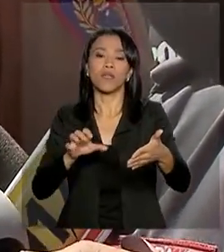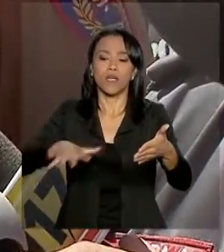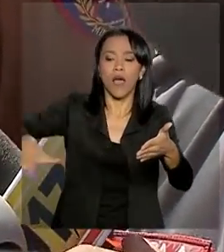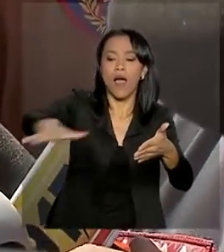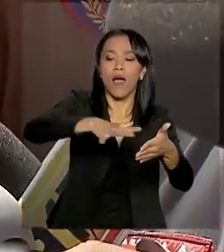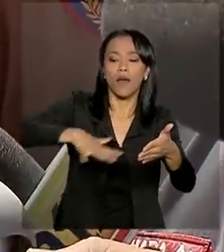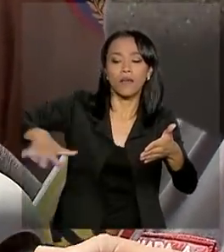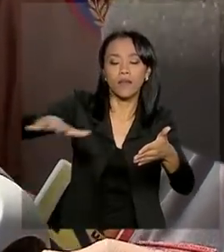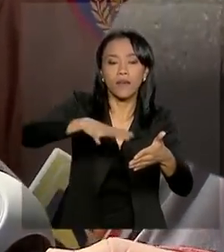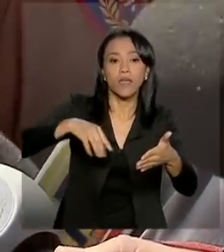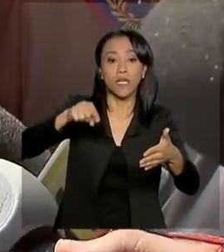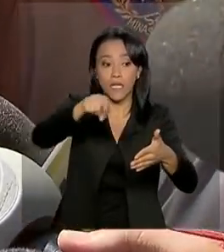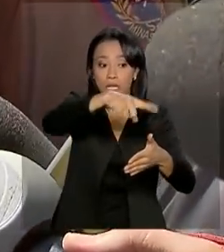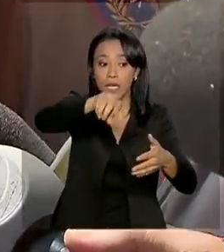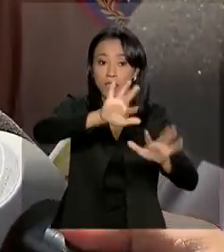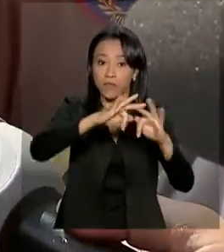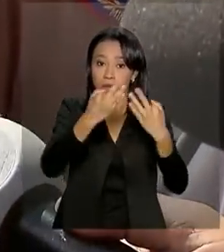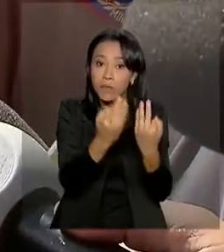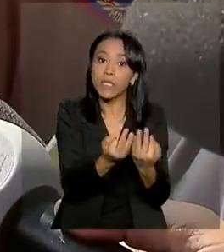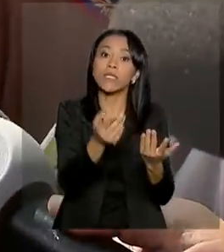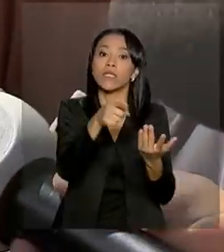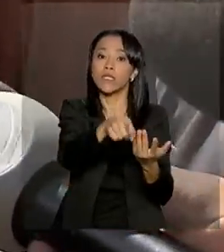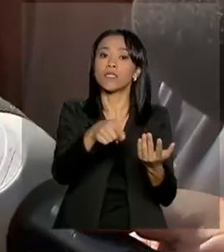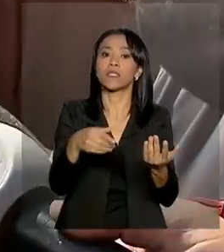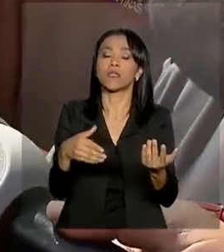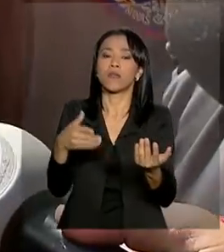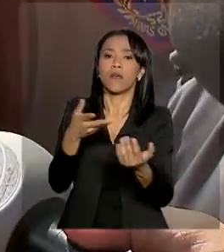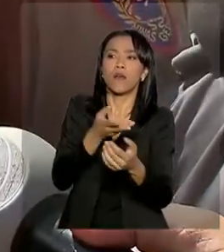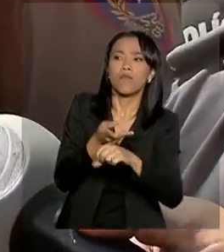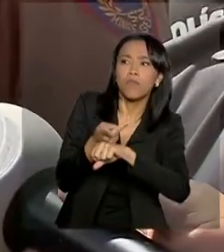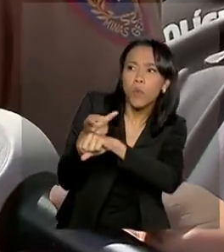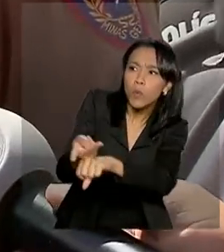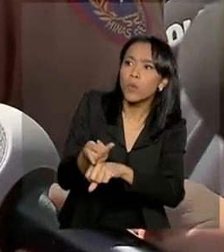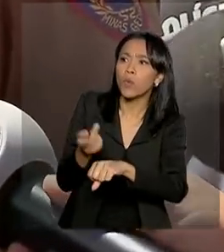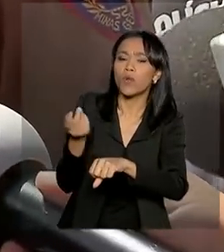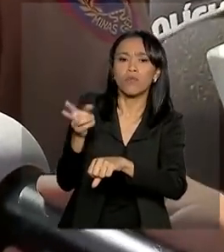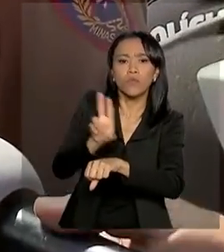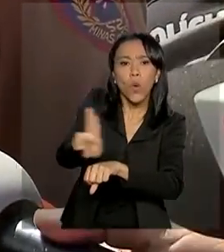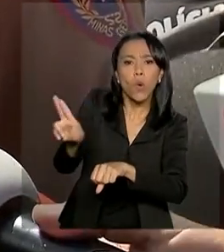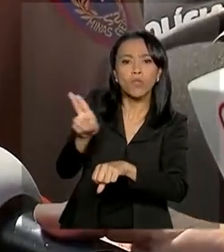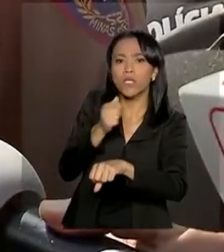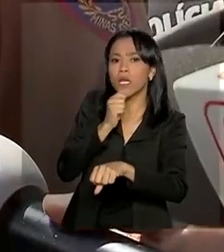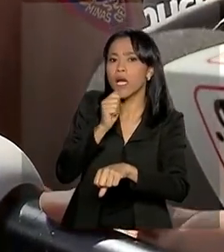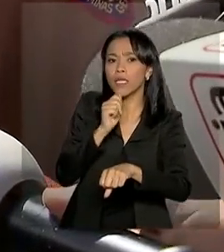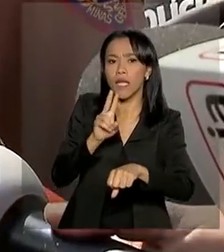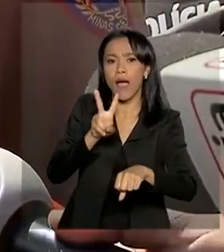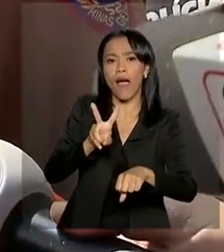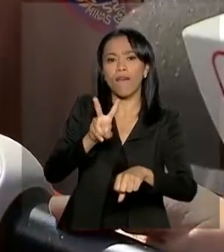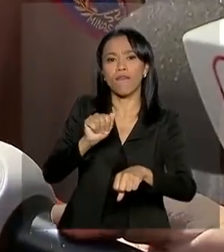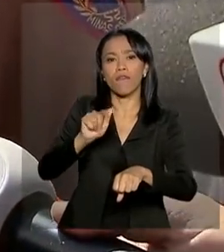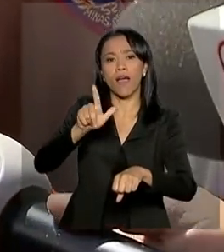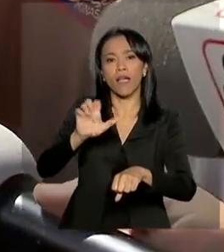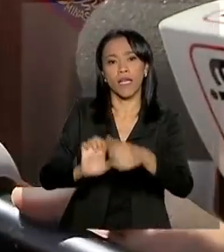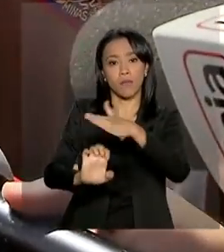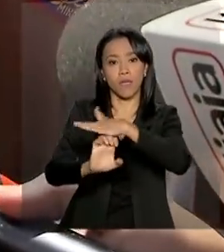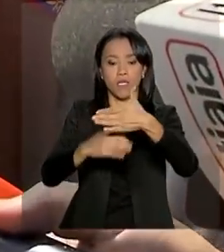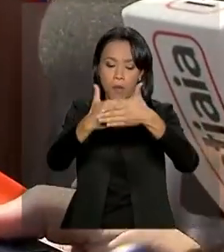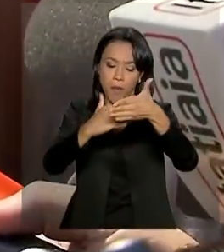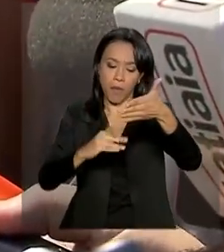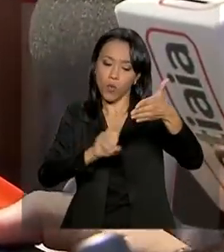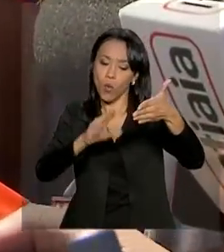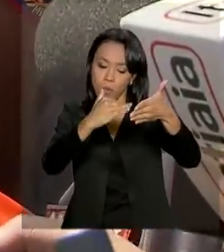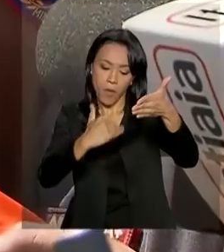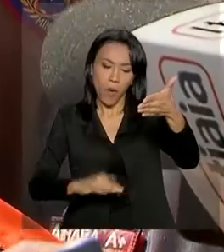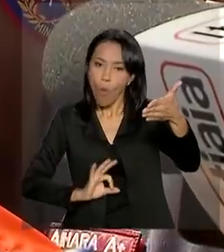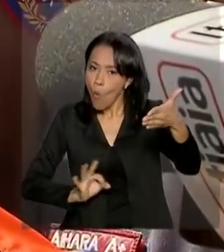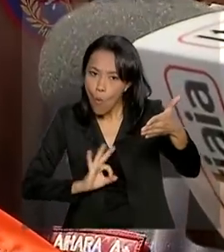onde as famílias propiciam novos nomes que não foram apresentados pela Vale, e bem como a lista que está